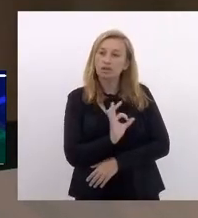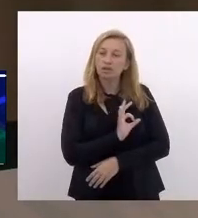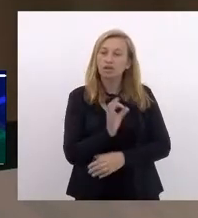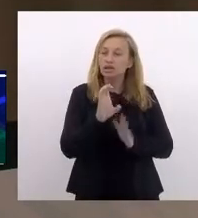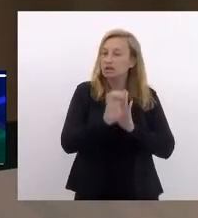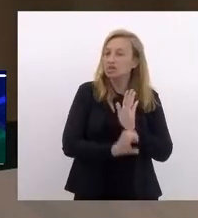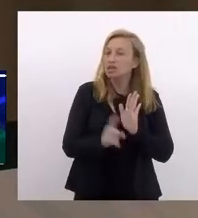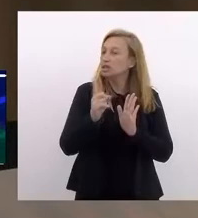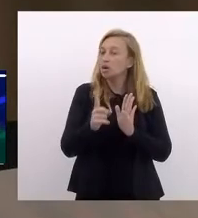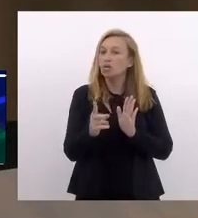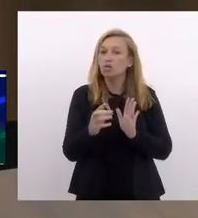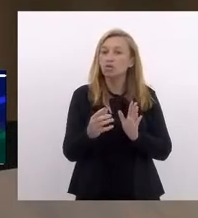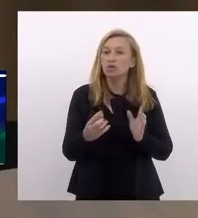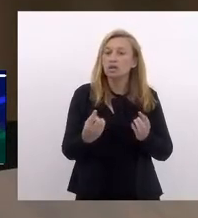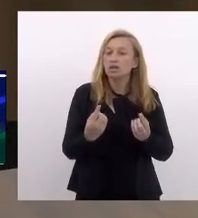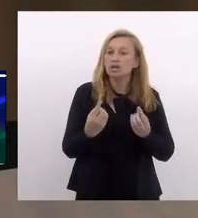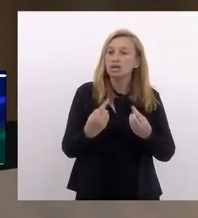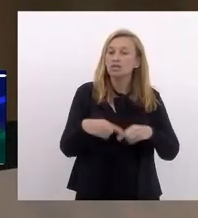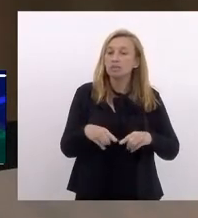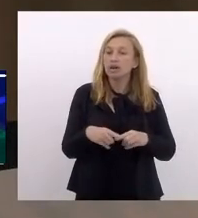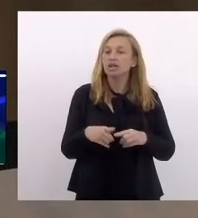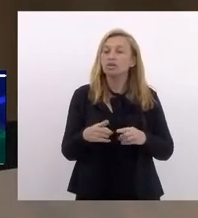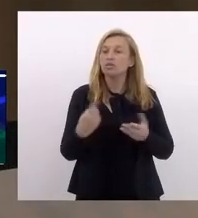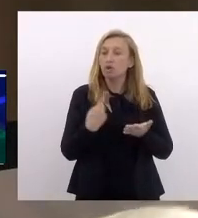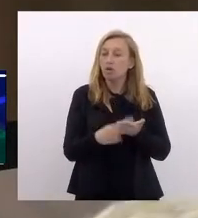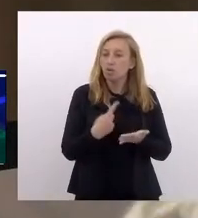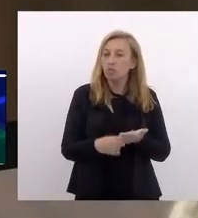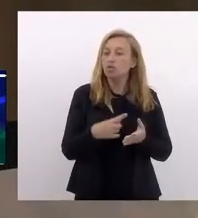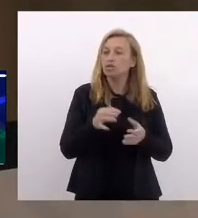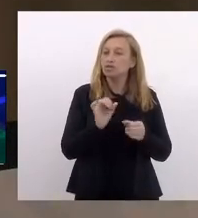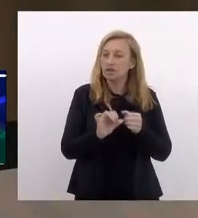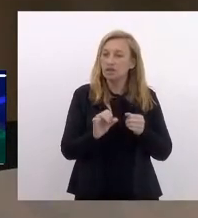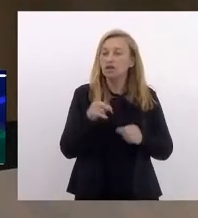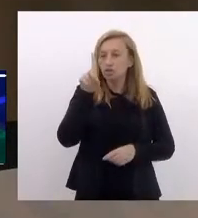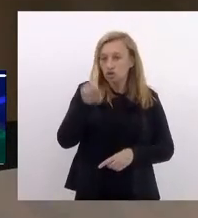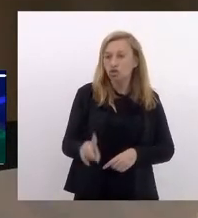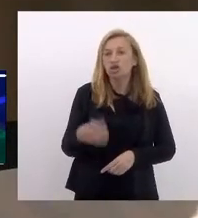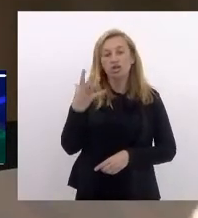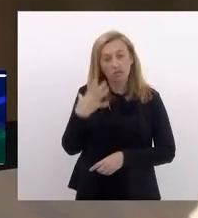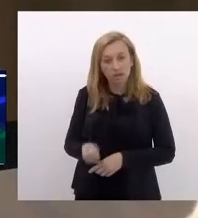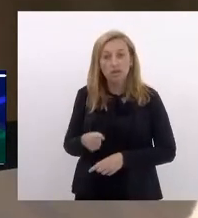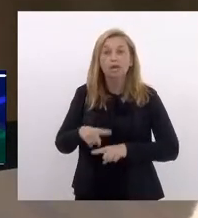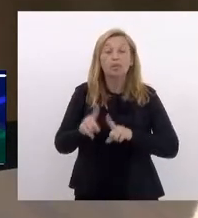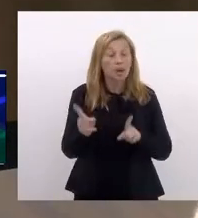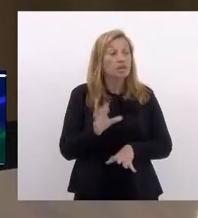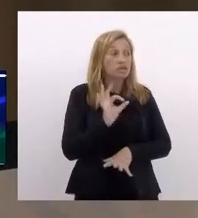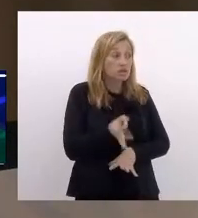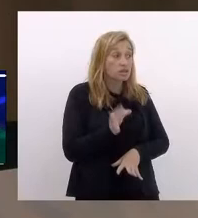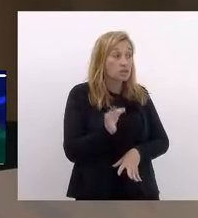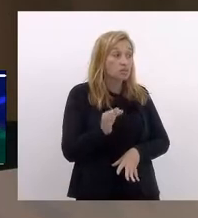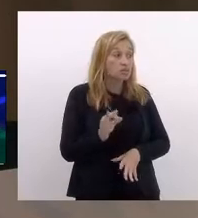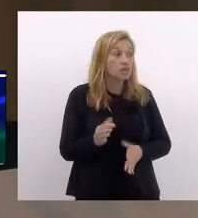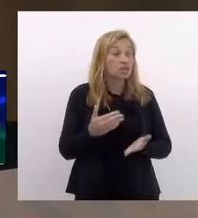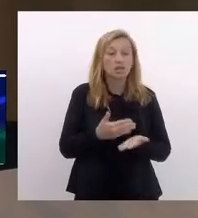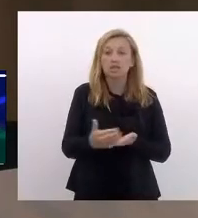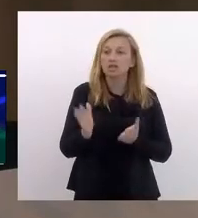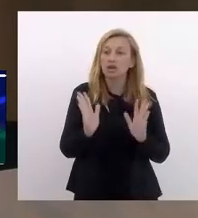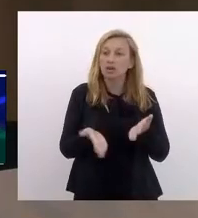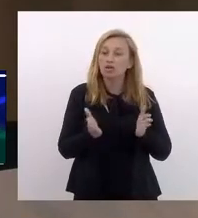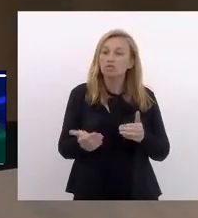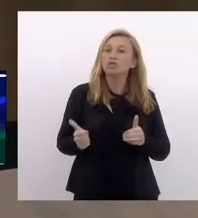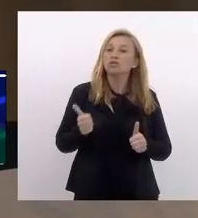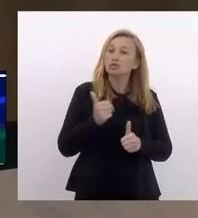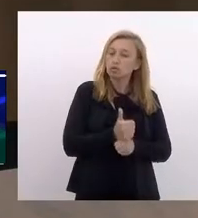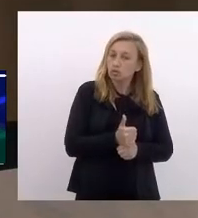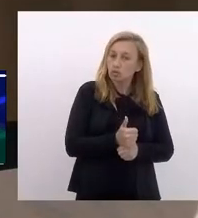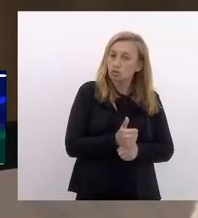atrapalham o acordo que foi feito e o direito que foi alcançado. Mas, de fato, a partir de agora, neste